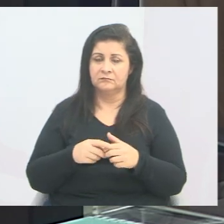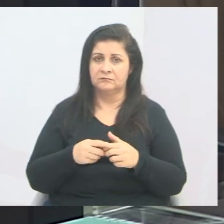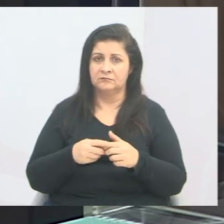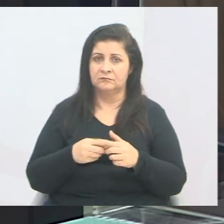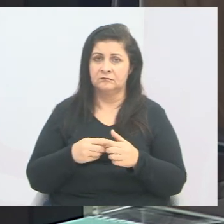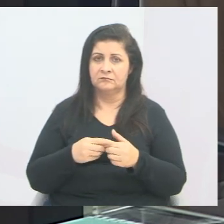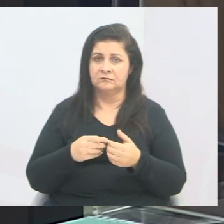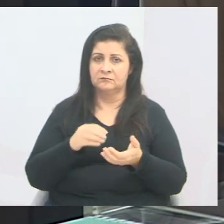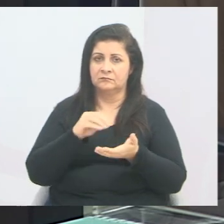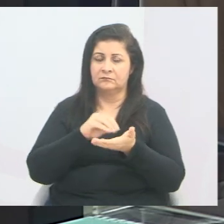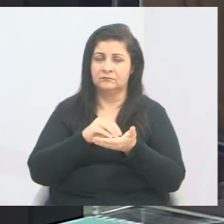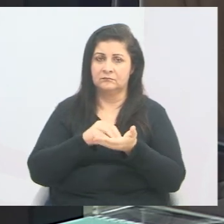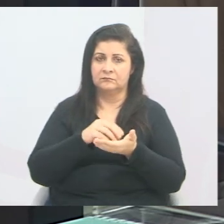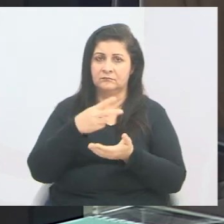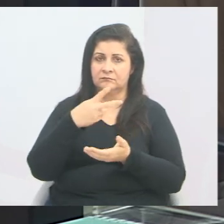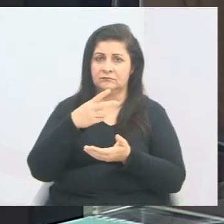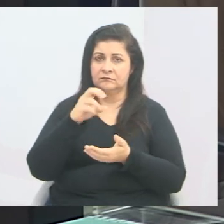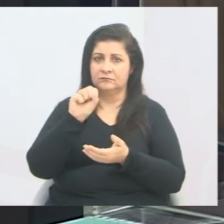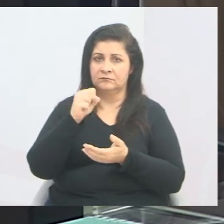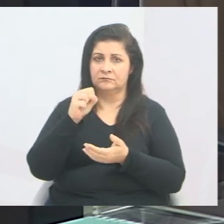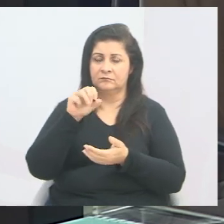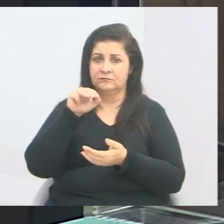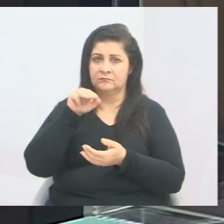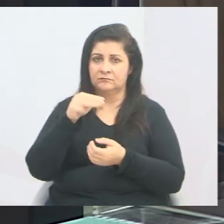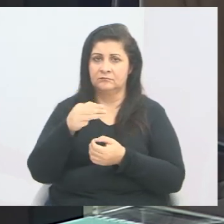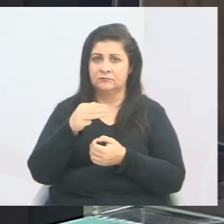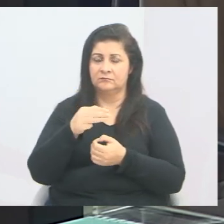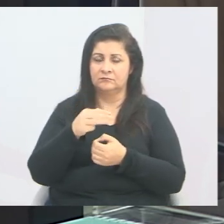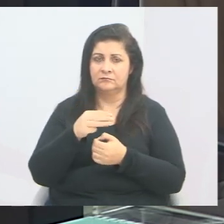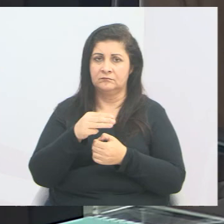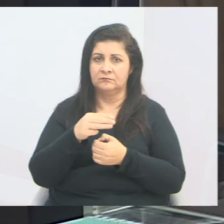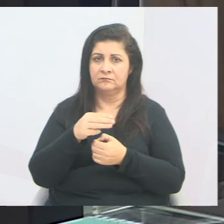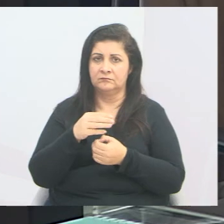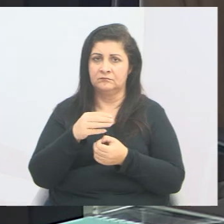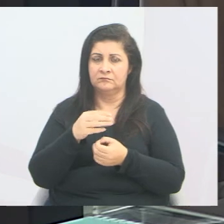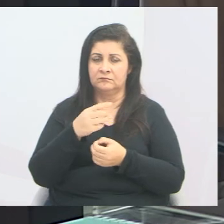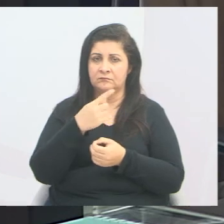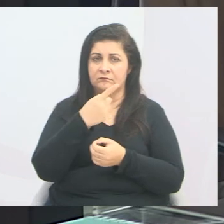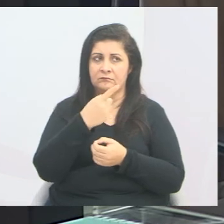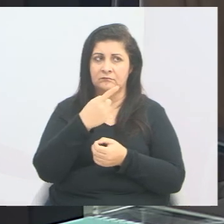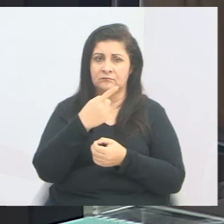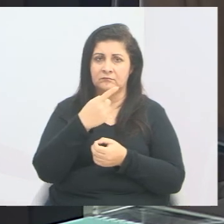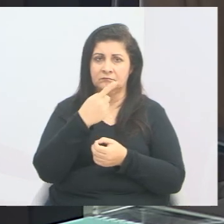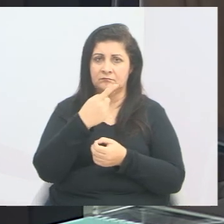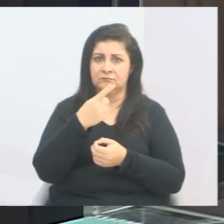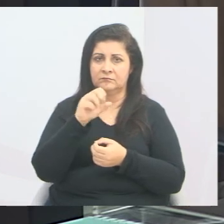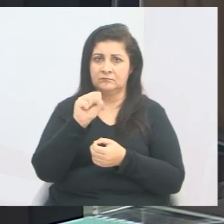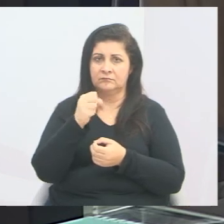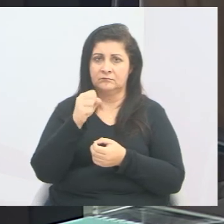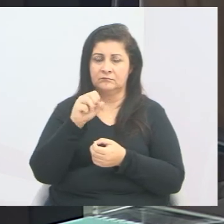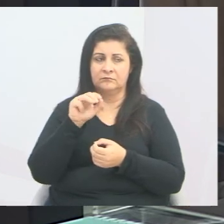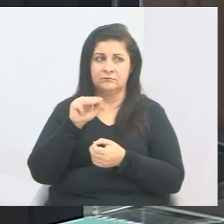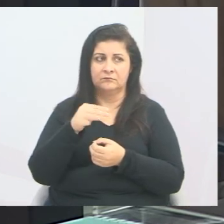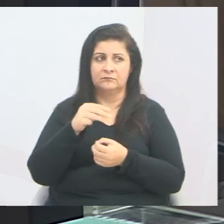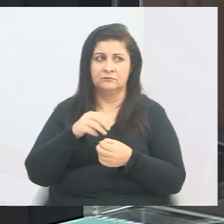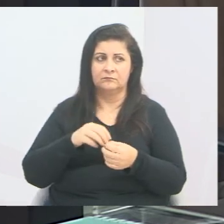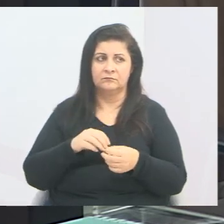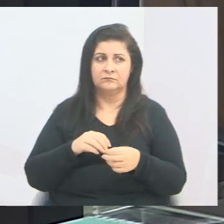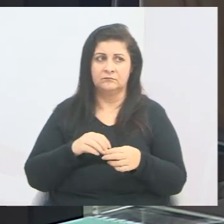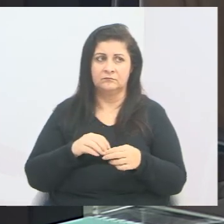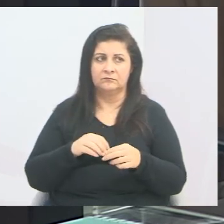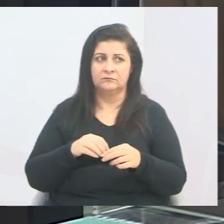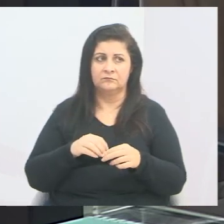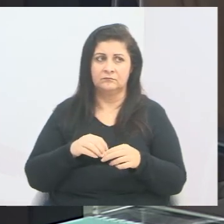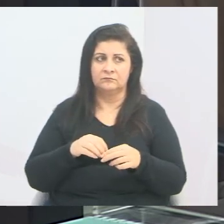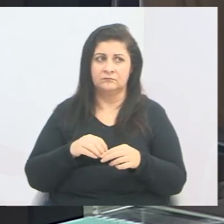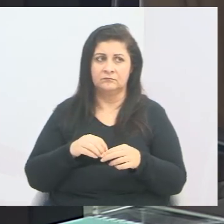daqueles 28 milhões de não processados... 18 que sobrou. Hã? 18 que sobrou, né? 18 que